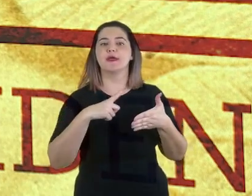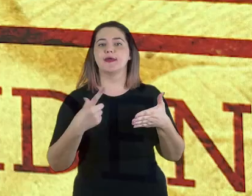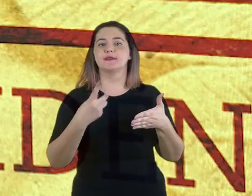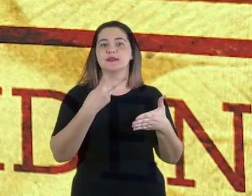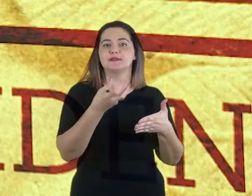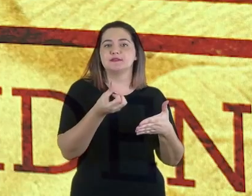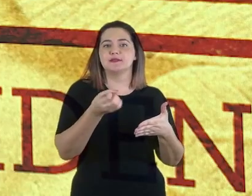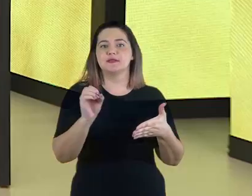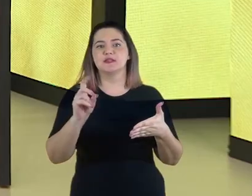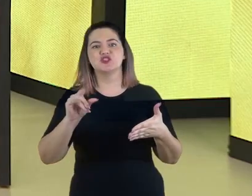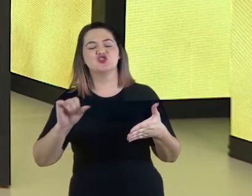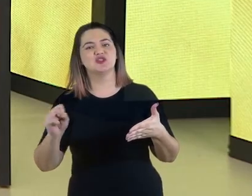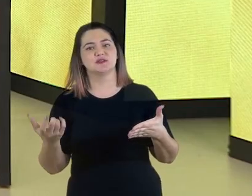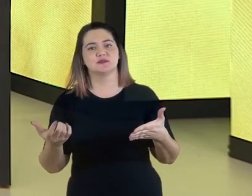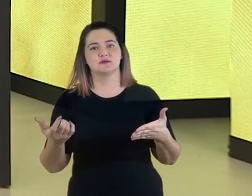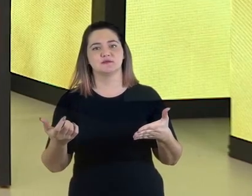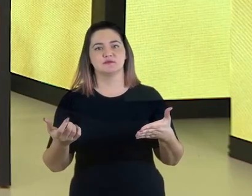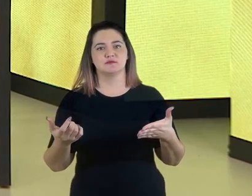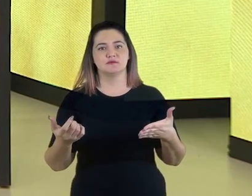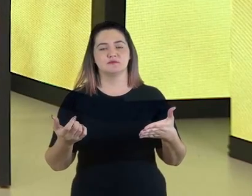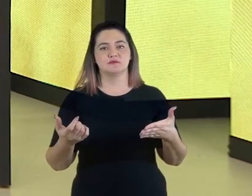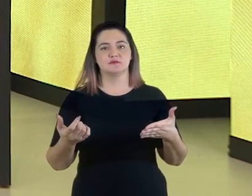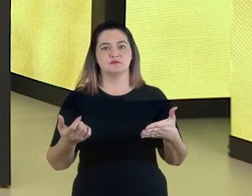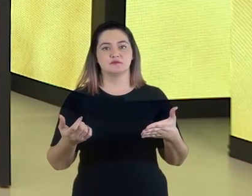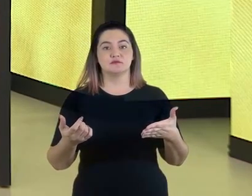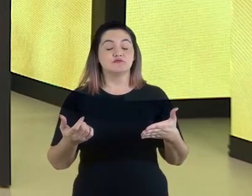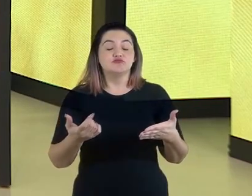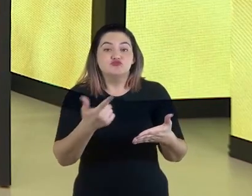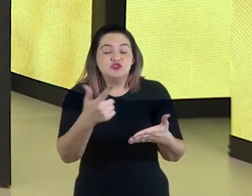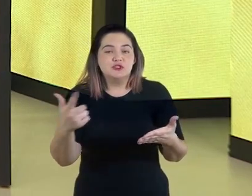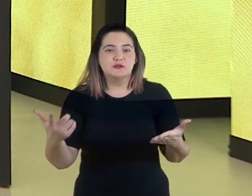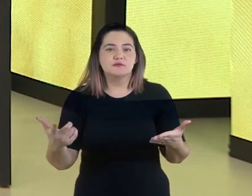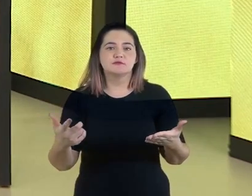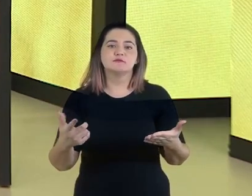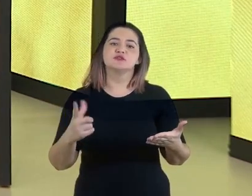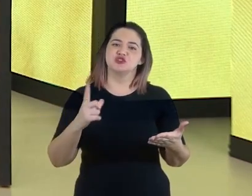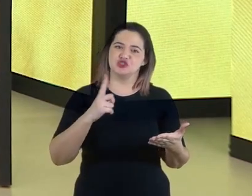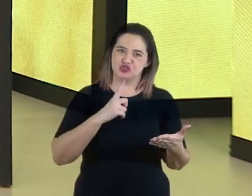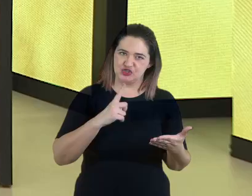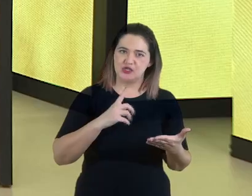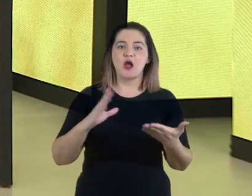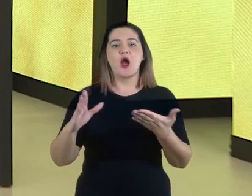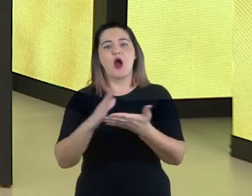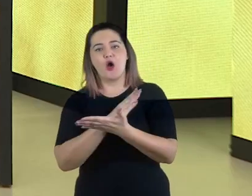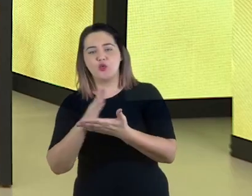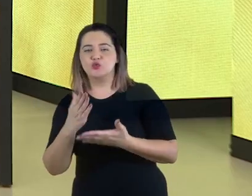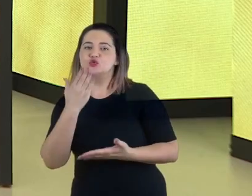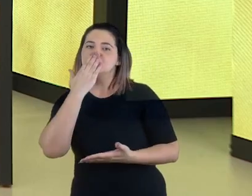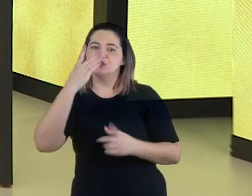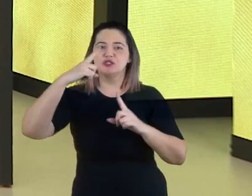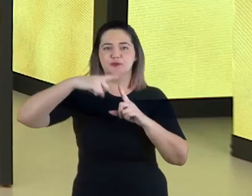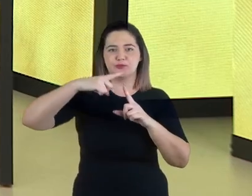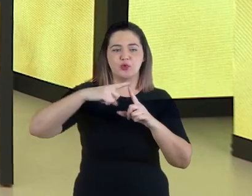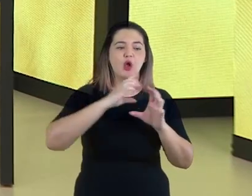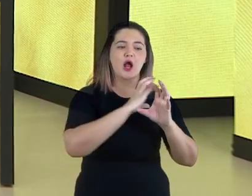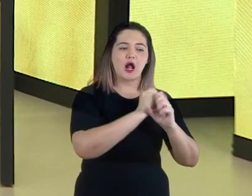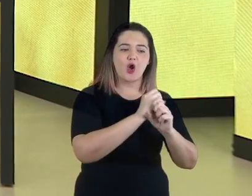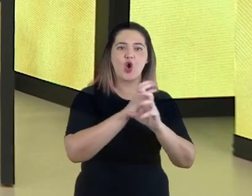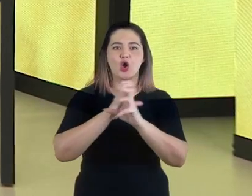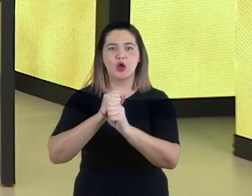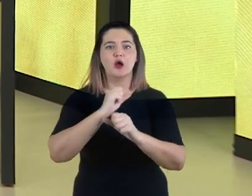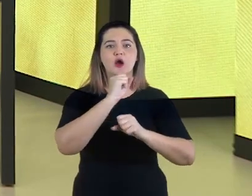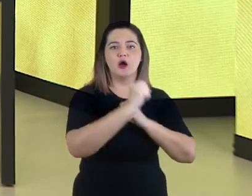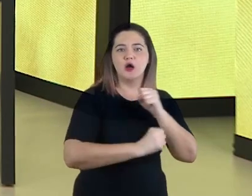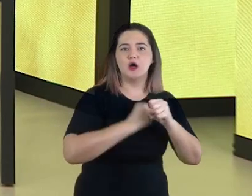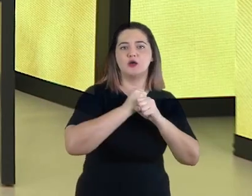cada. Ora, embora houvesse diferentes modos de se contar os anos no passado, os mais